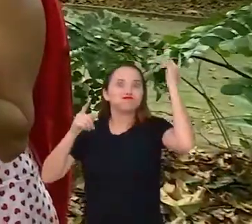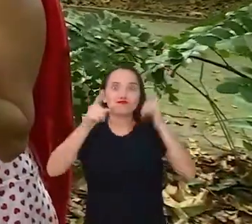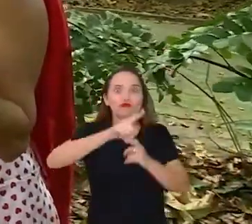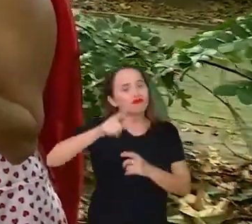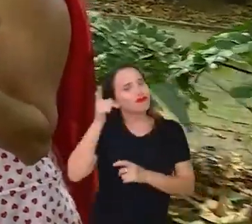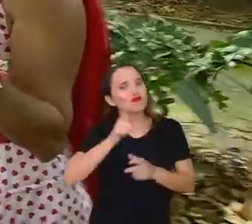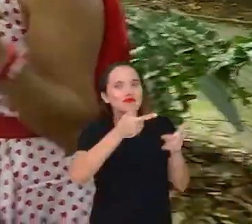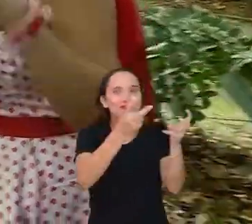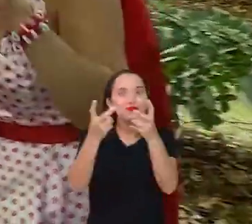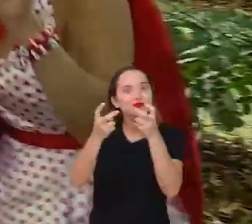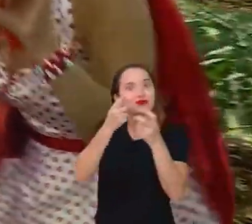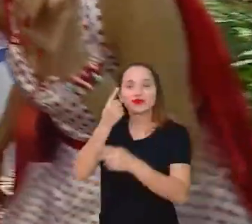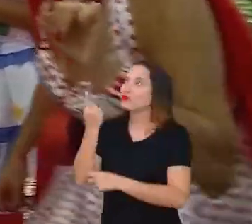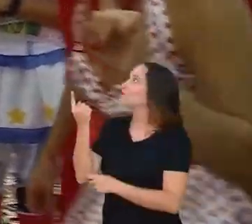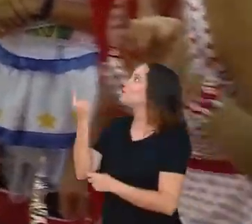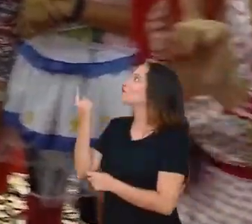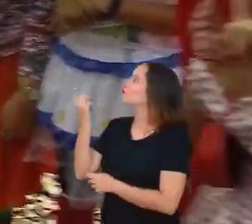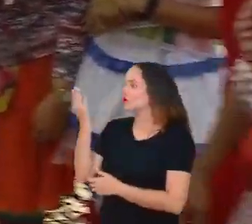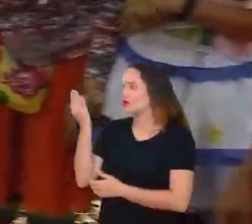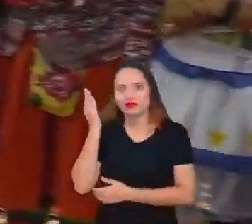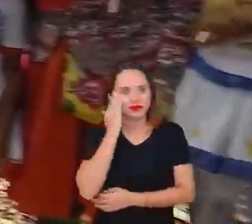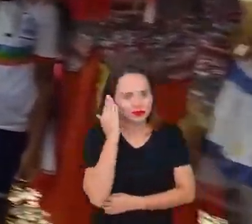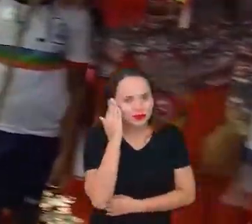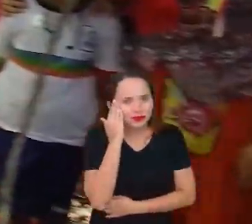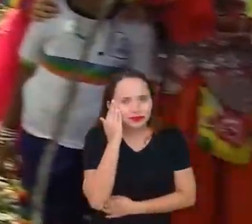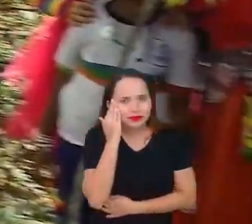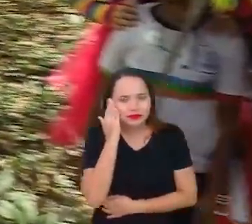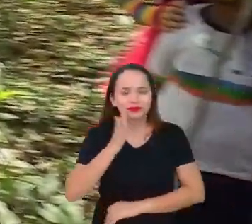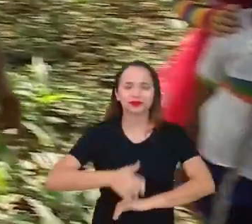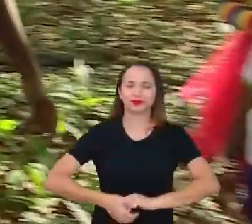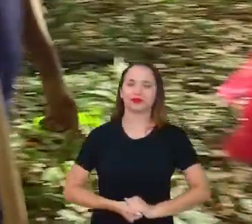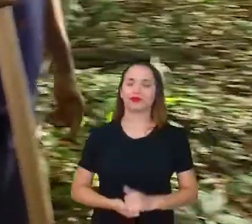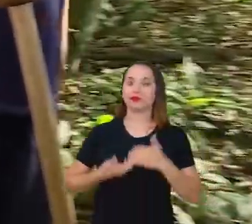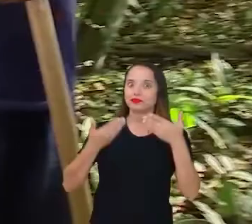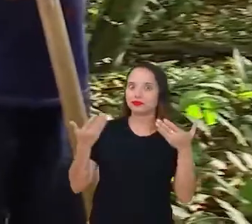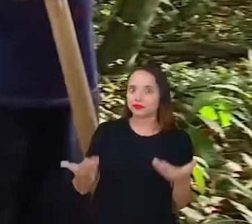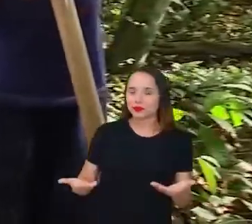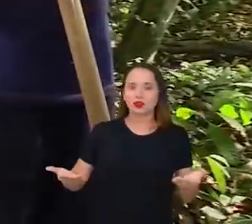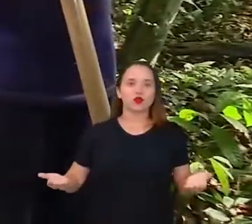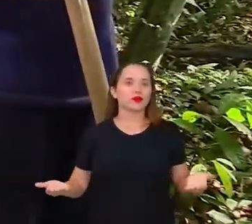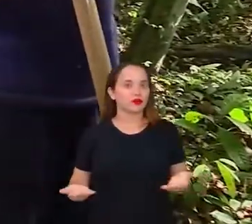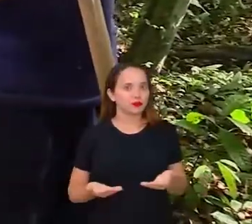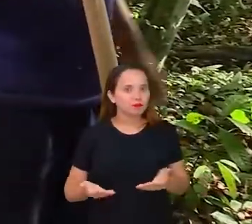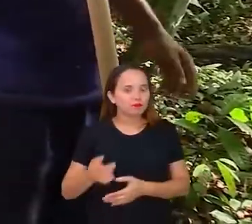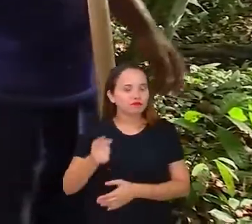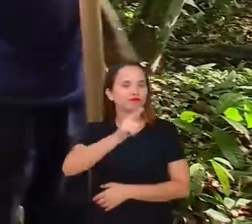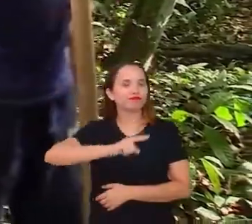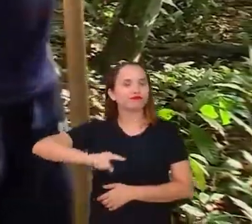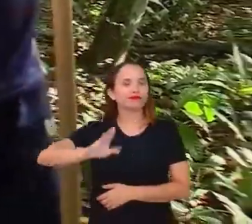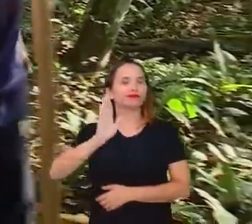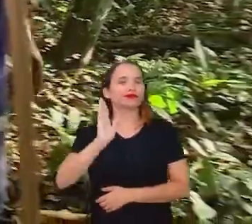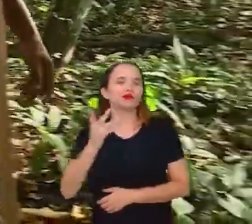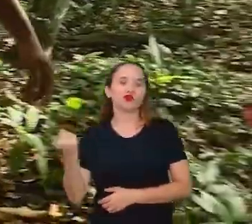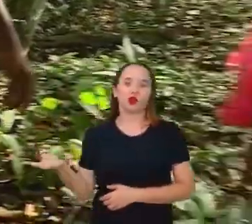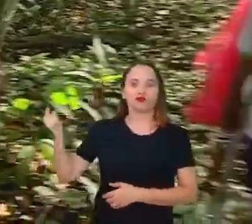observando. Entenderam? Então, agora que vocês vieram